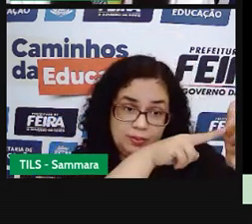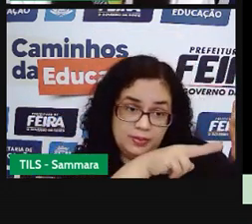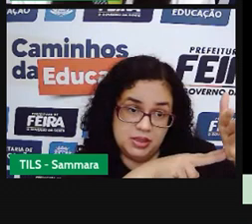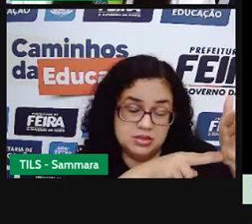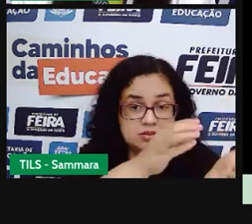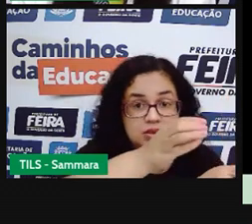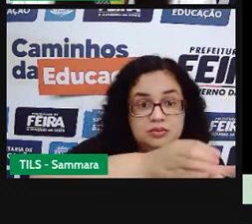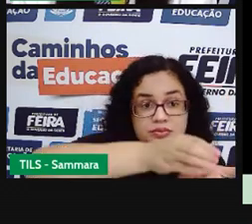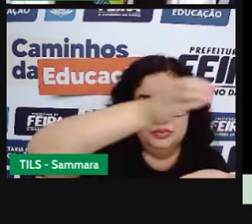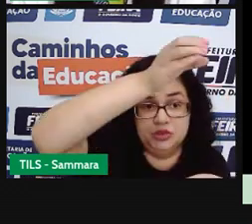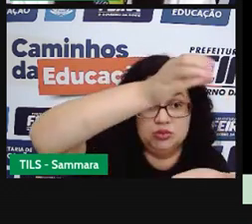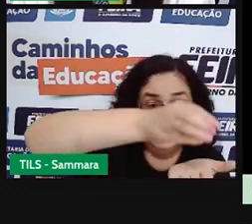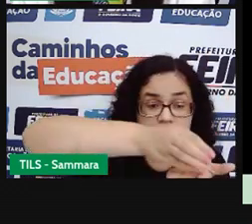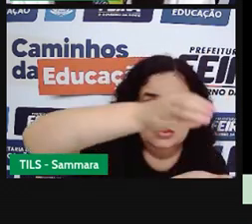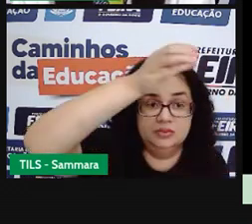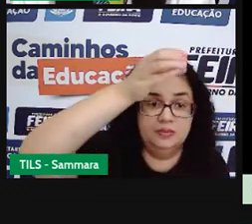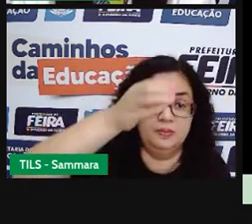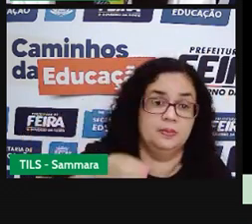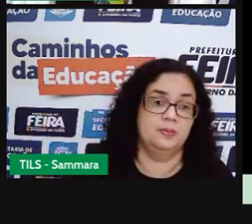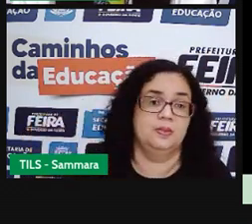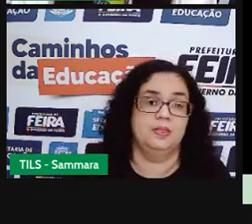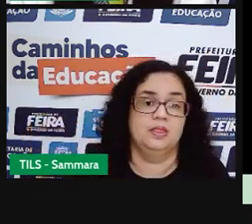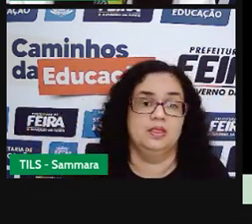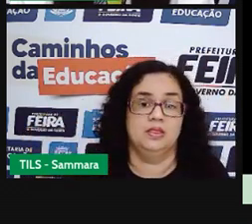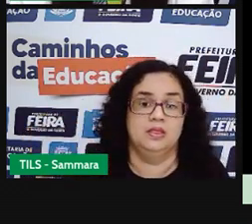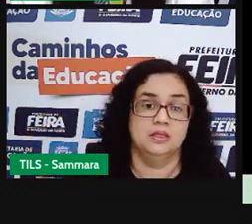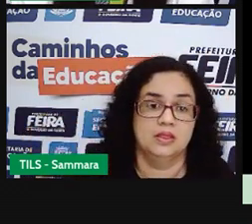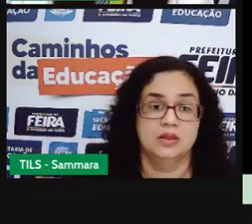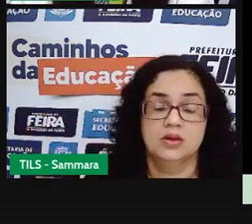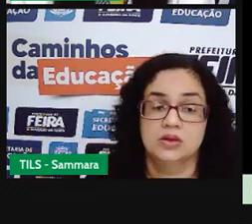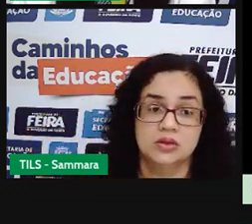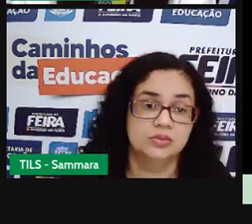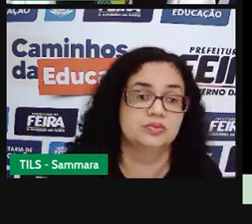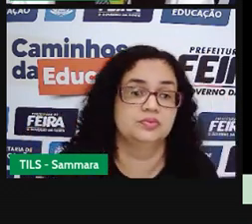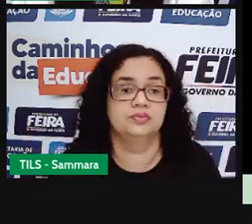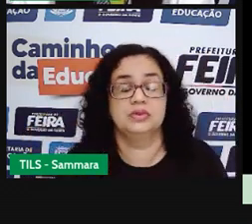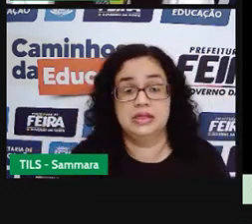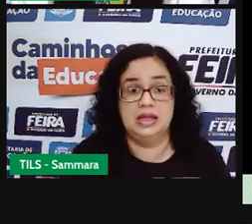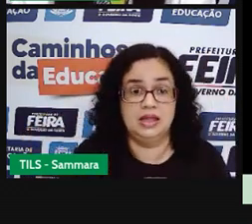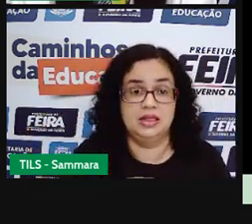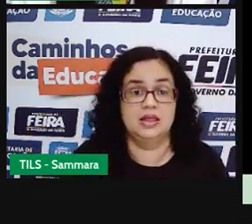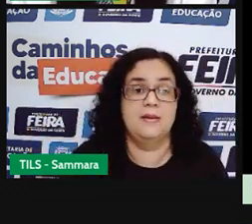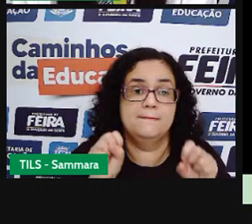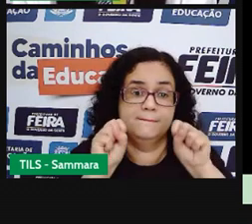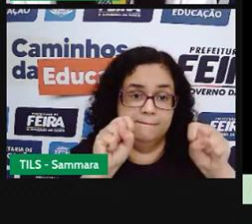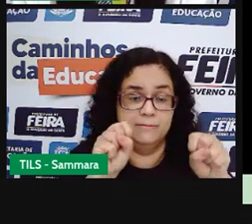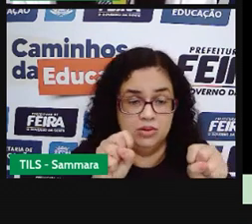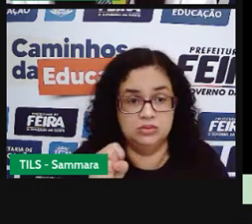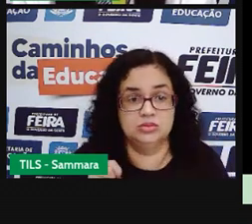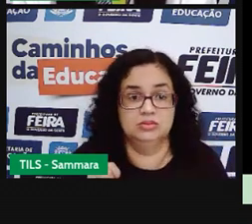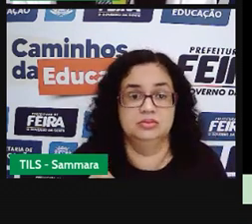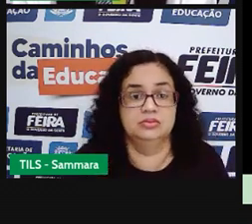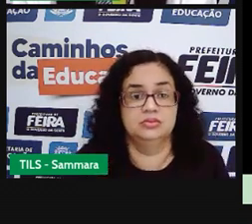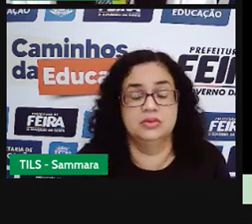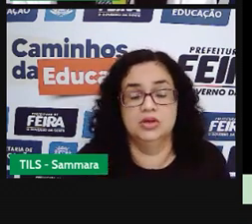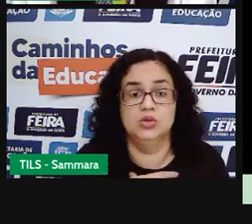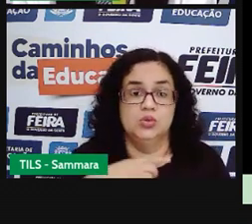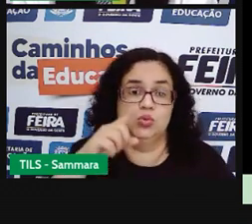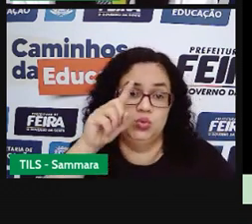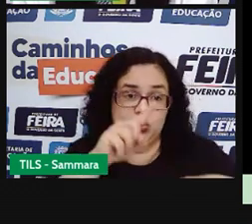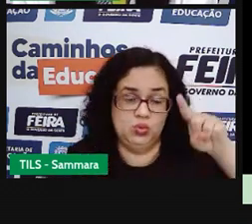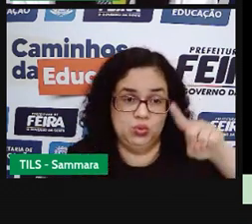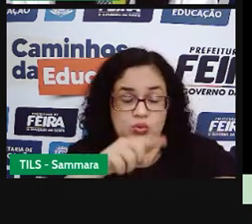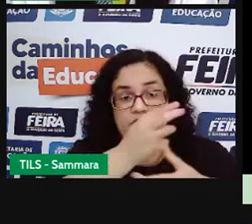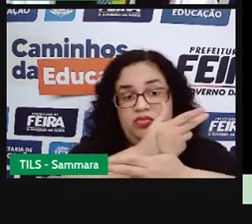geométricas tridimensionais e existem né e podem aparecer aí nos objetos em